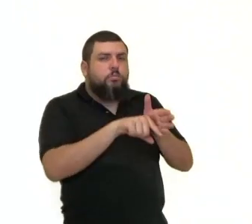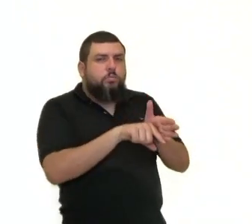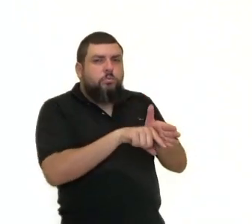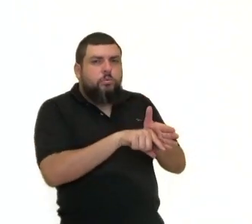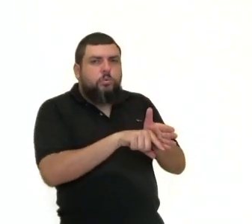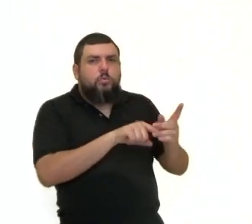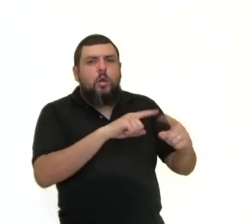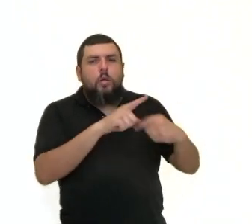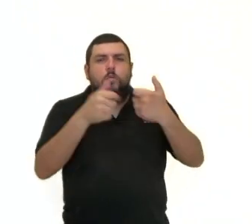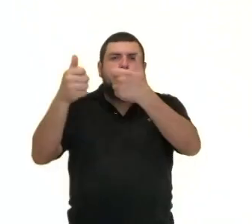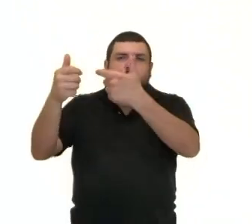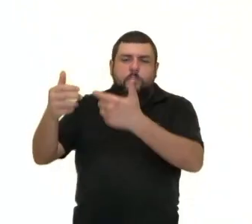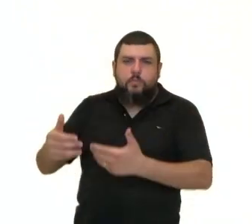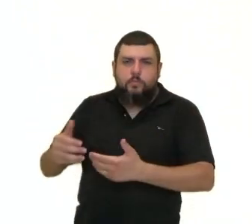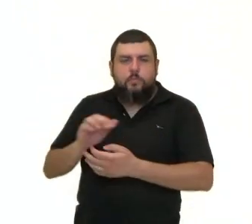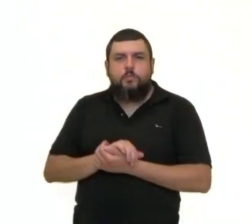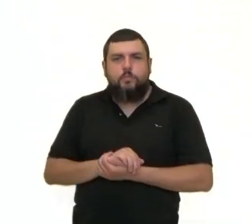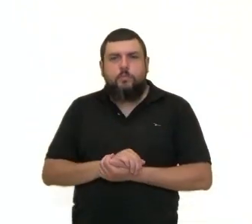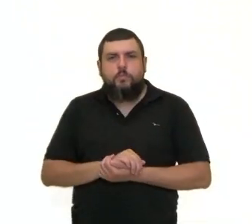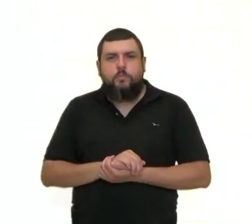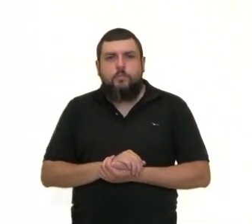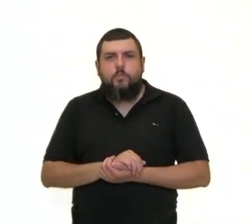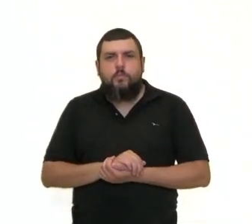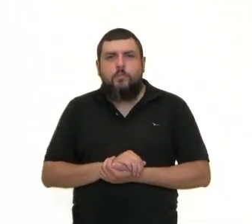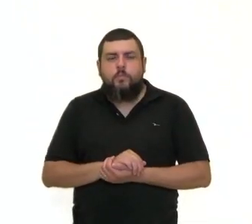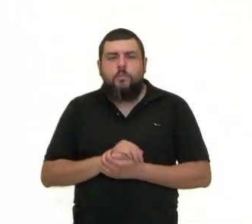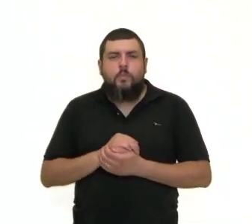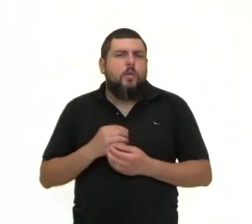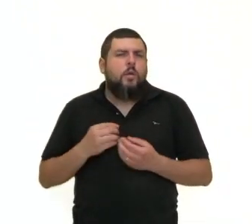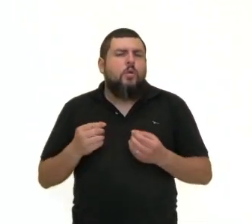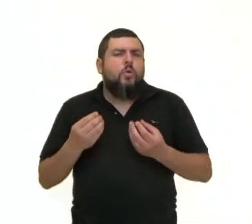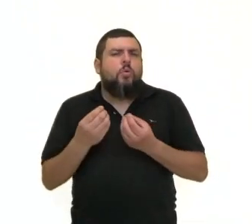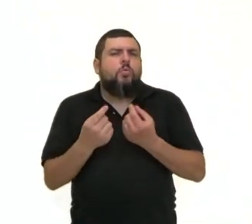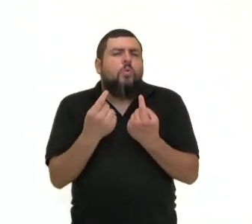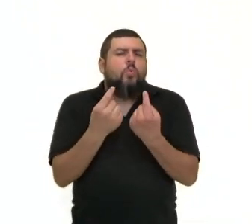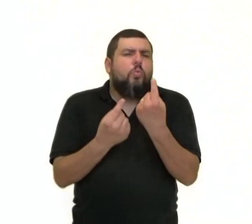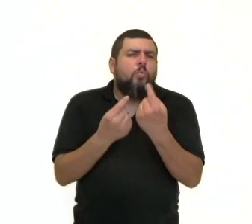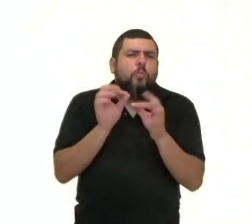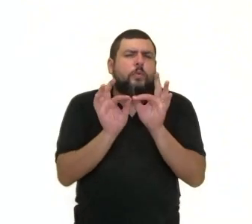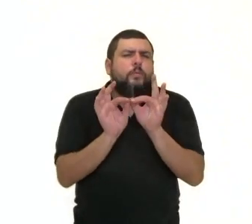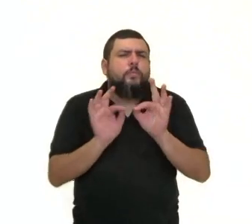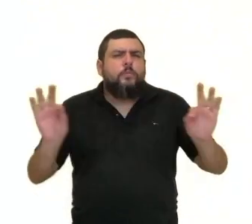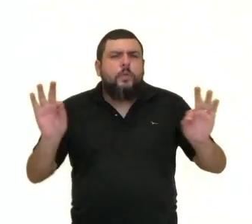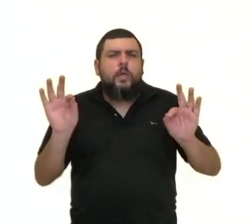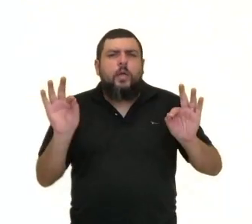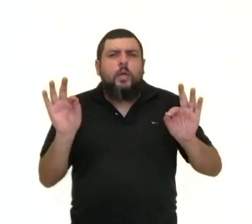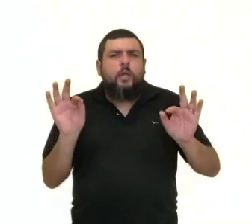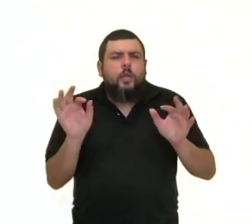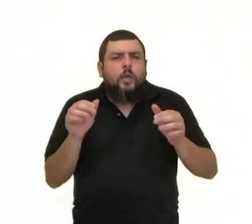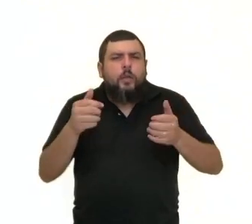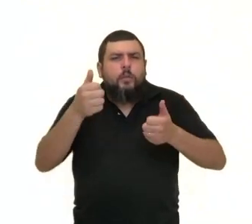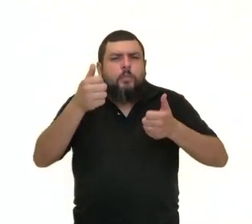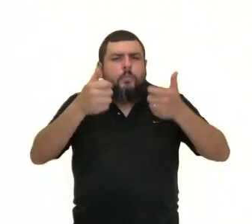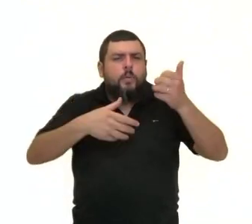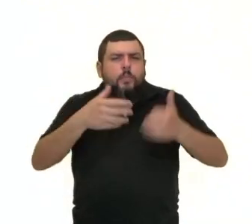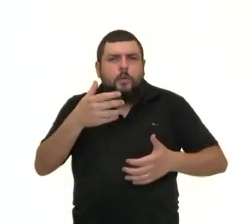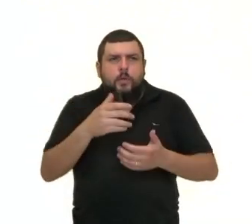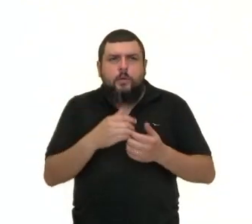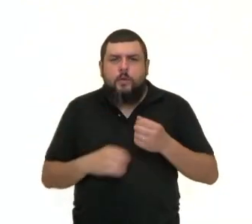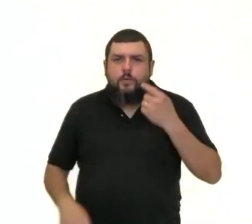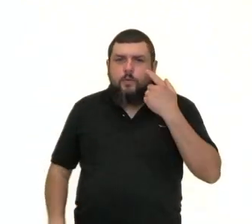são parafraseados, ou seja, são explicados ali nesses trechos da reportagem? Informações prestadas